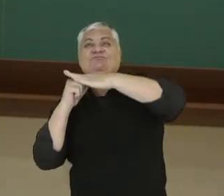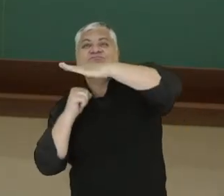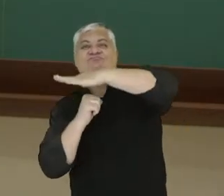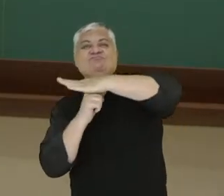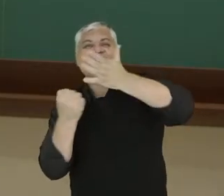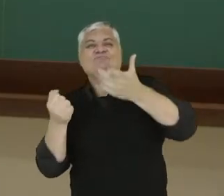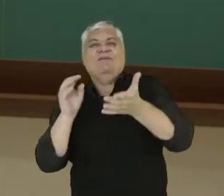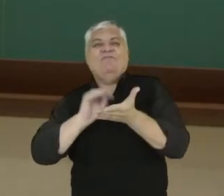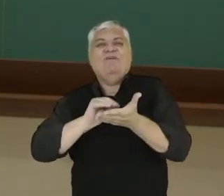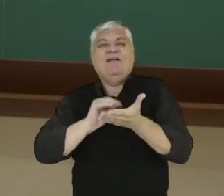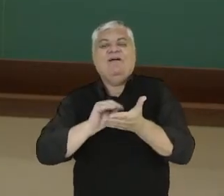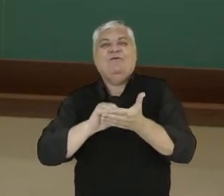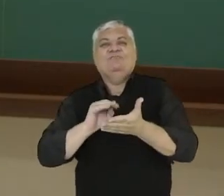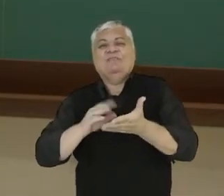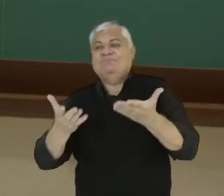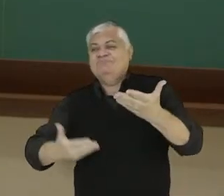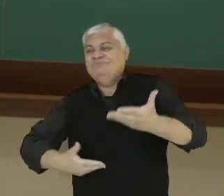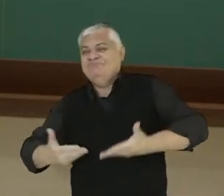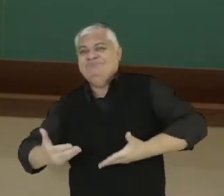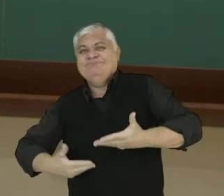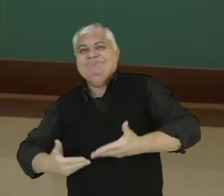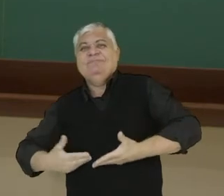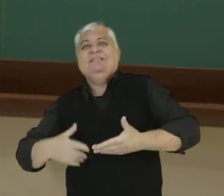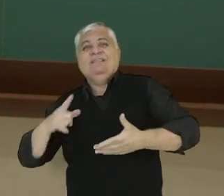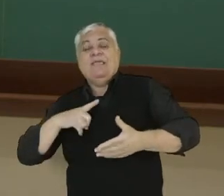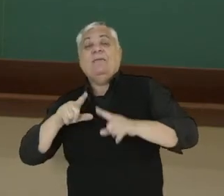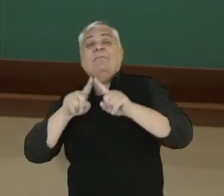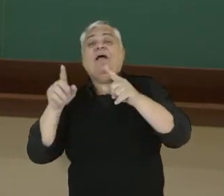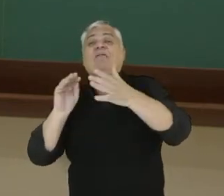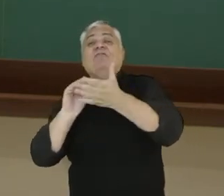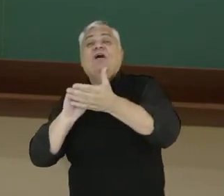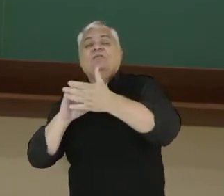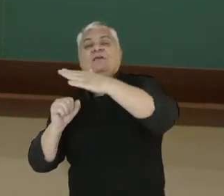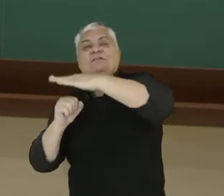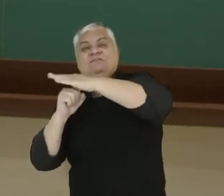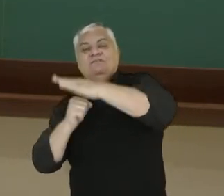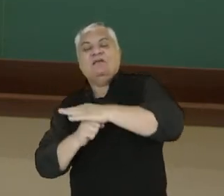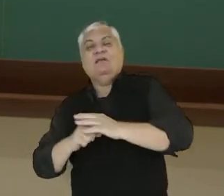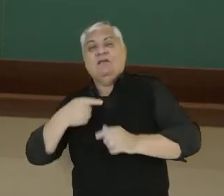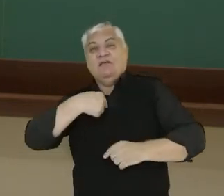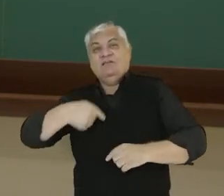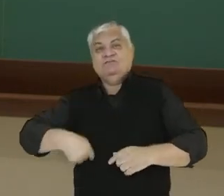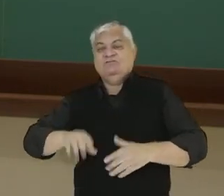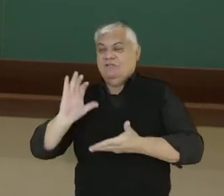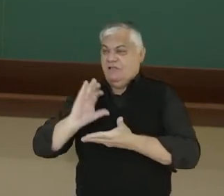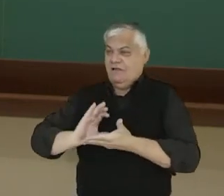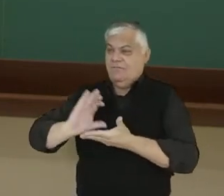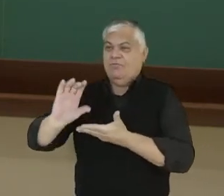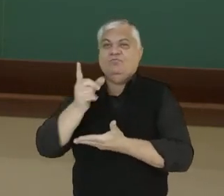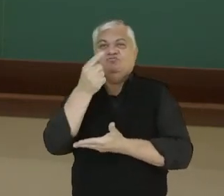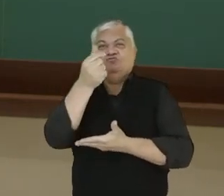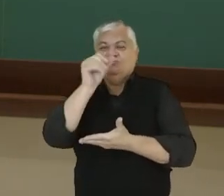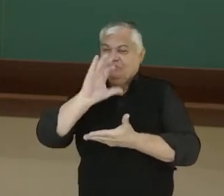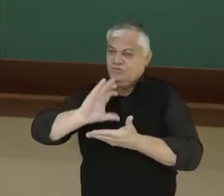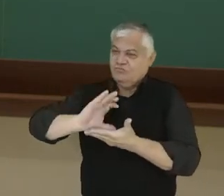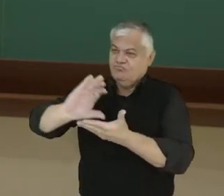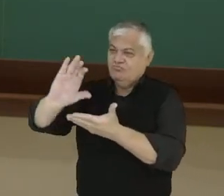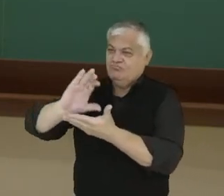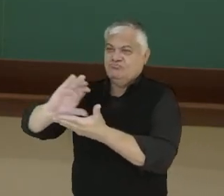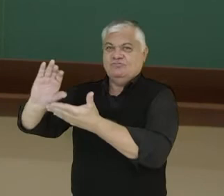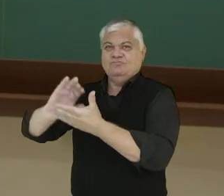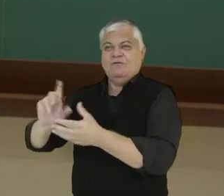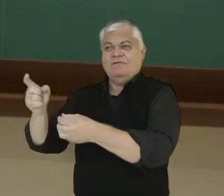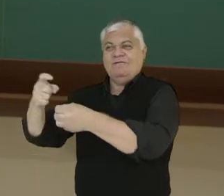têm mão de obra, mas que falta infraestrutura, há o investimento chinês ali e acaba, então, contraindo aliados, vamos